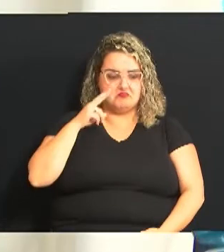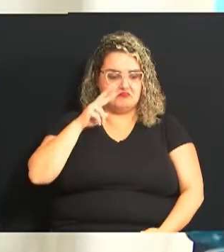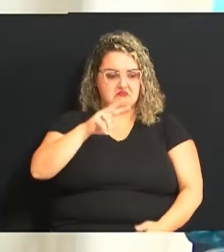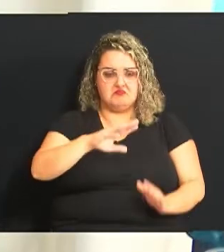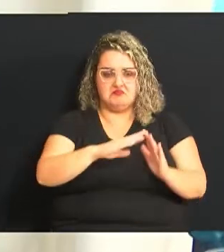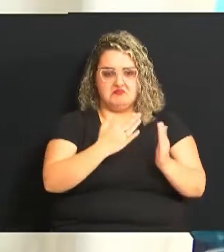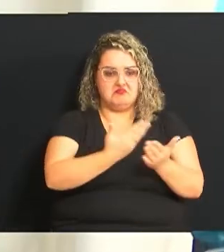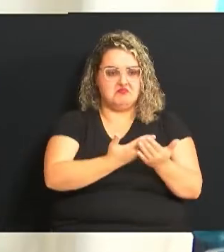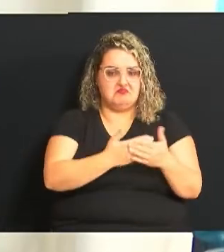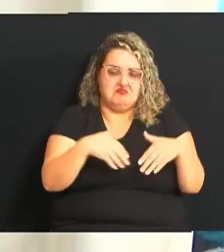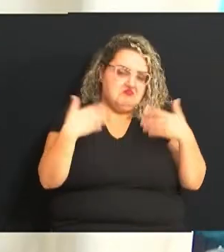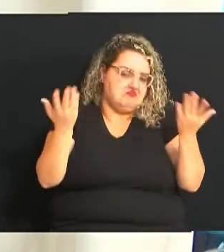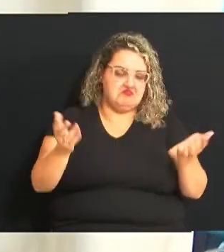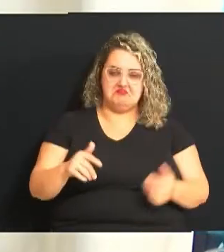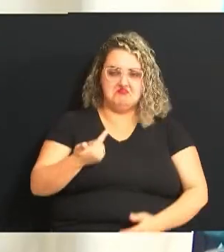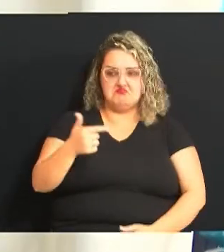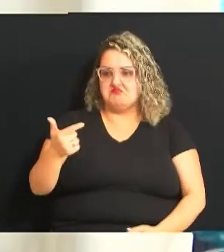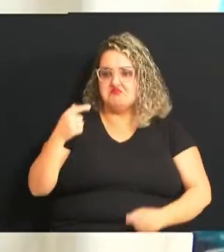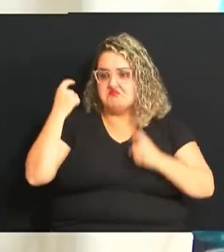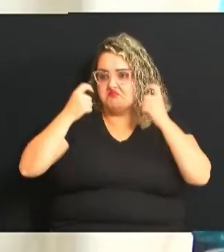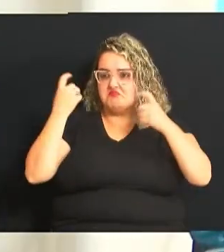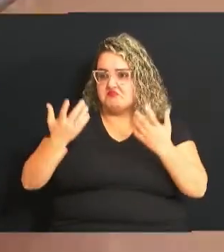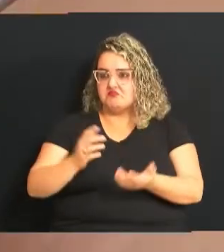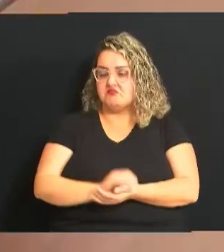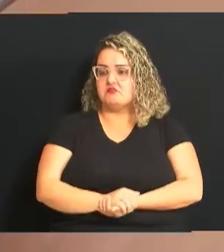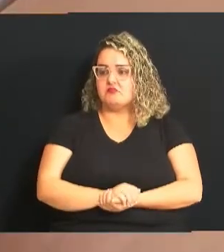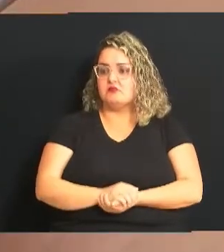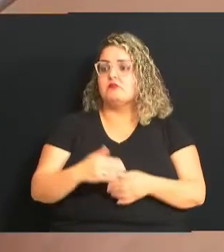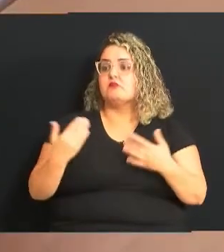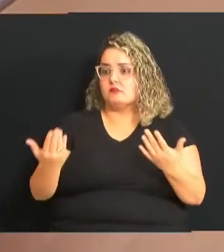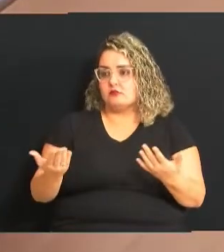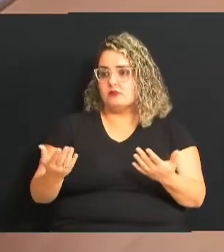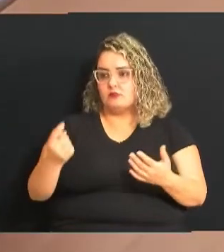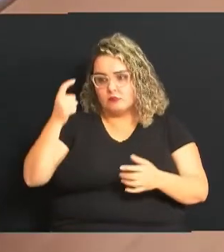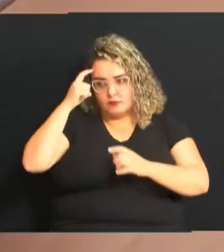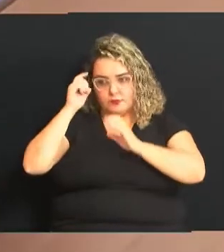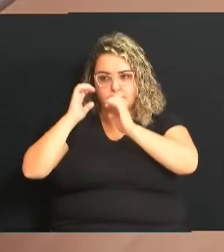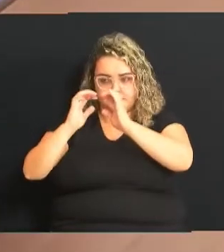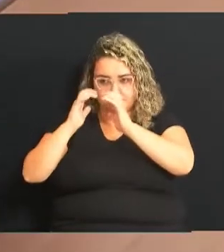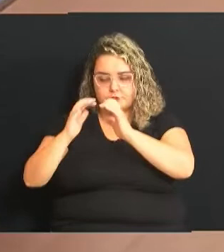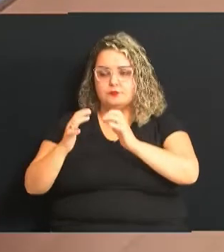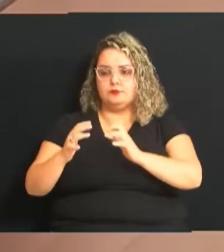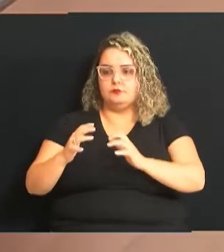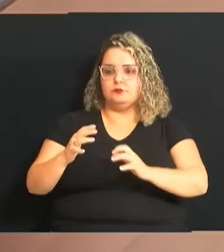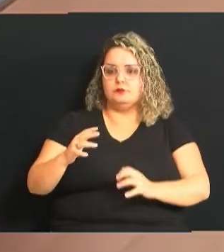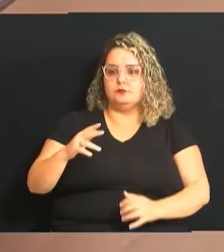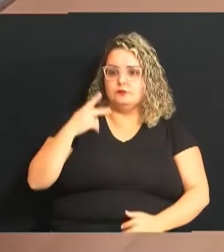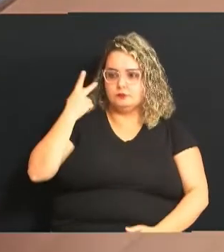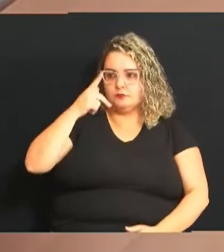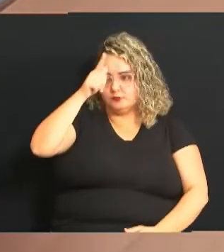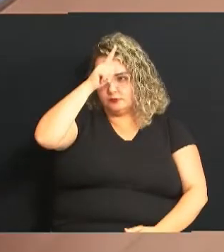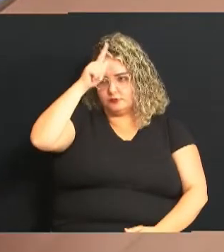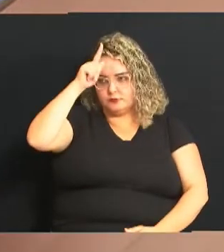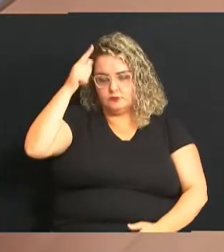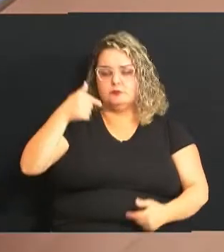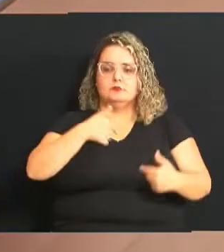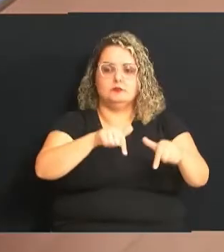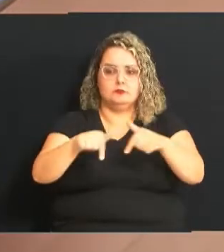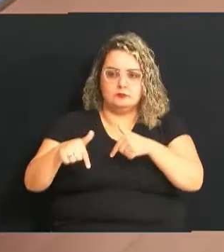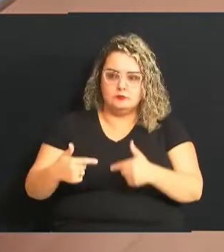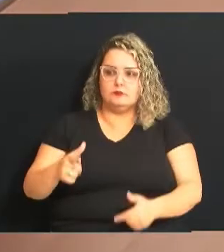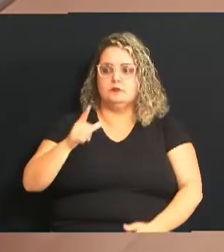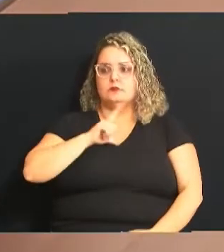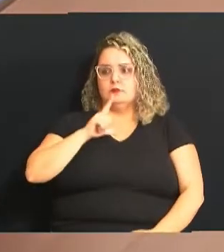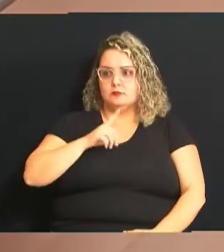não foi, não tem aquelas... Mas a partir dessa reflexão, inclusive, que o vereador Peta falou da questão do trabalho, que tem